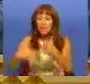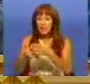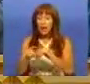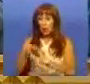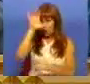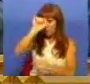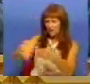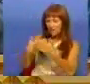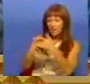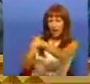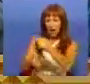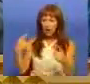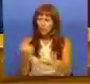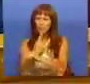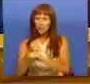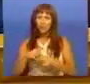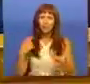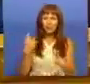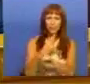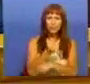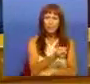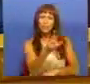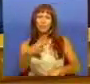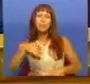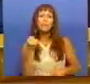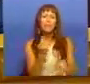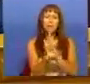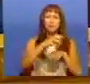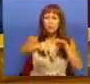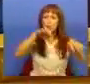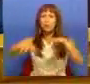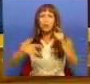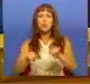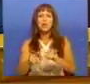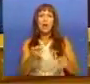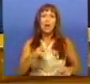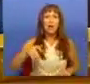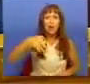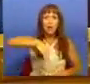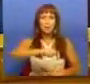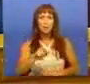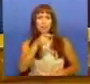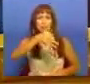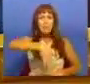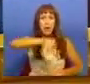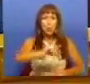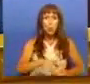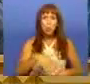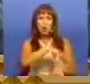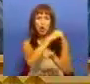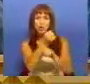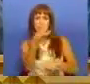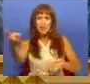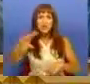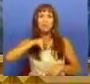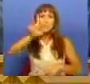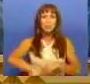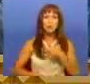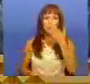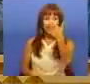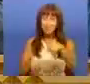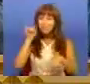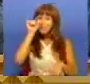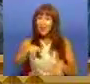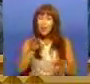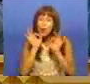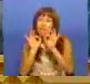deste Governo na compra e na aquisição de muitos equipamentos Alert P1 por muitos hospitais deste país. E